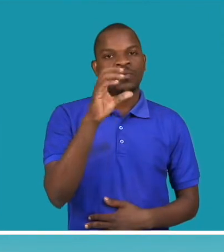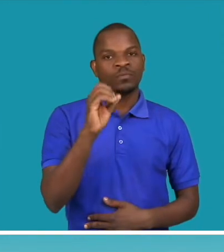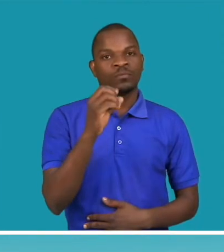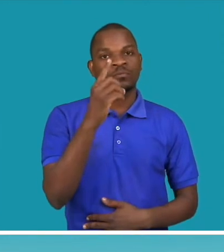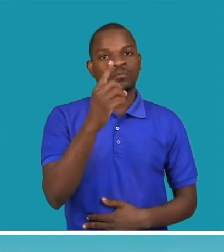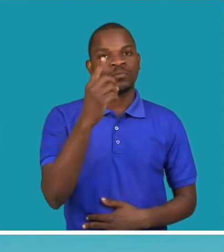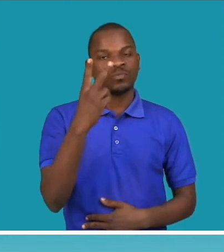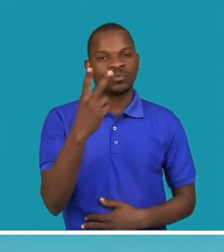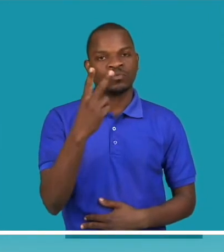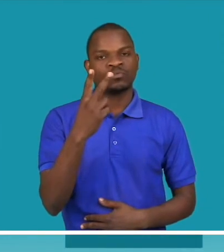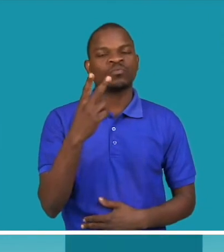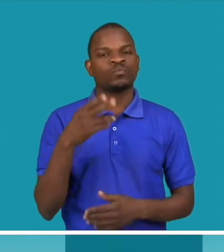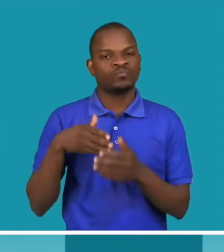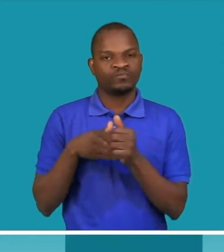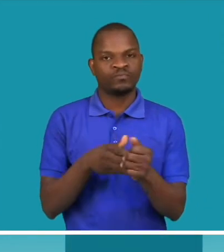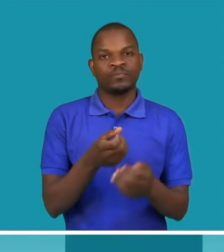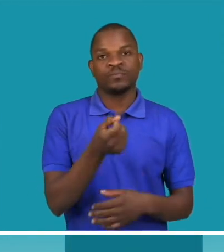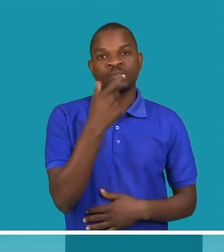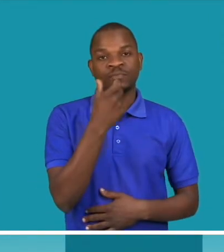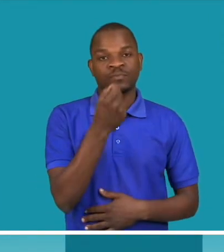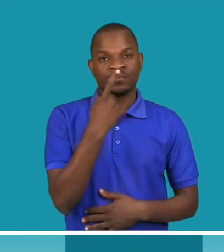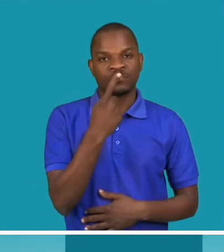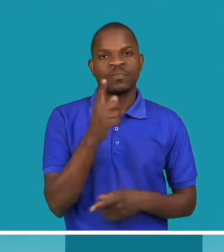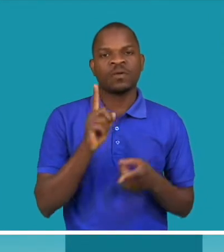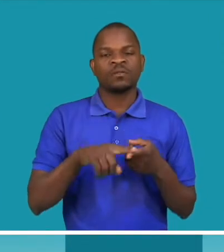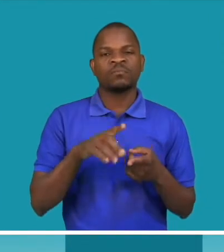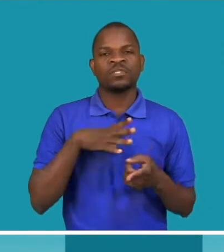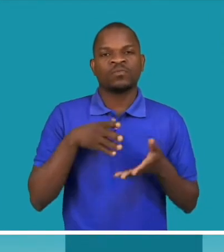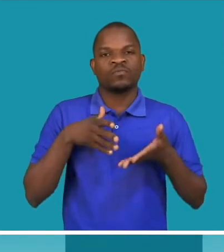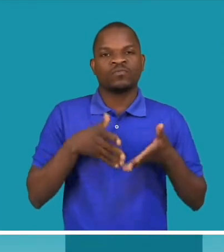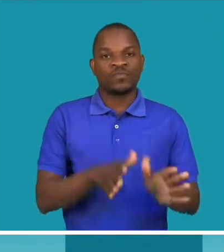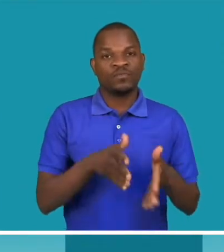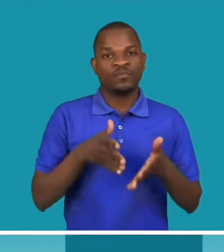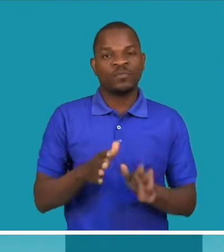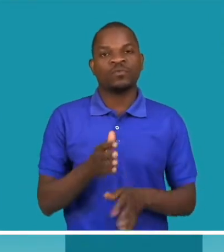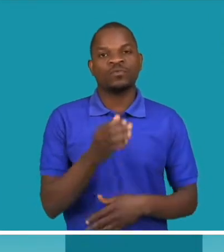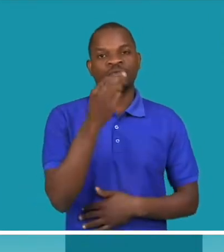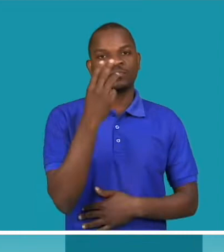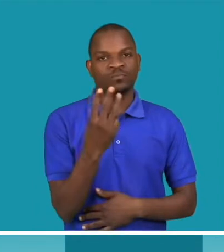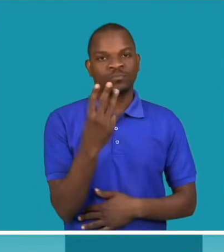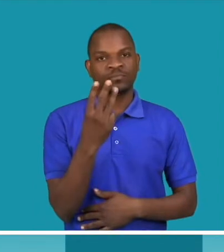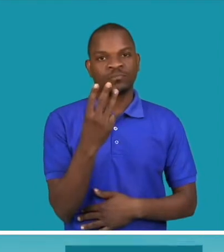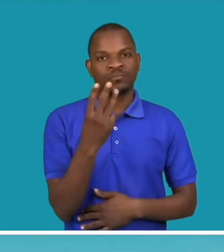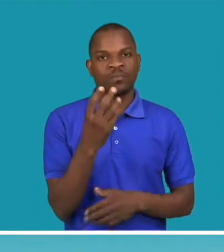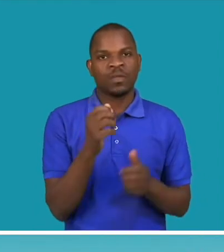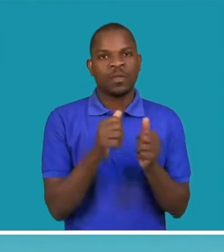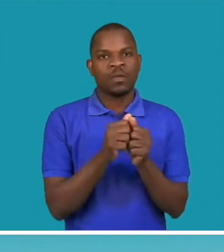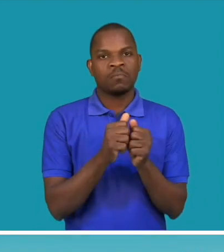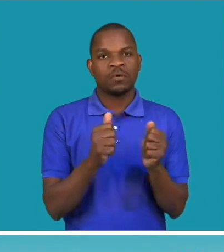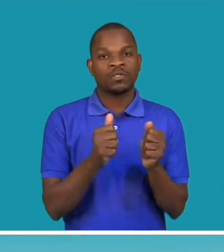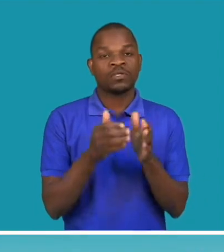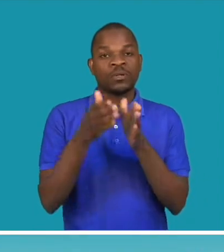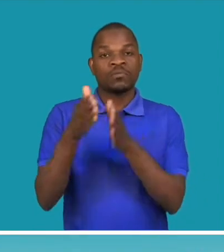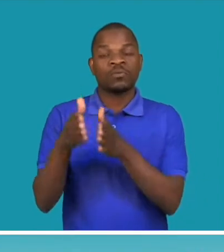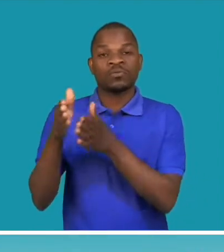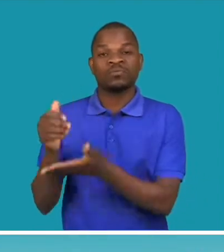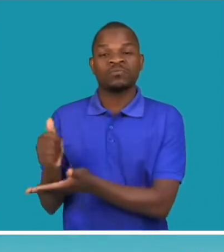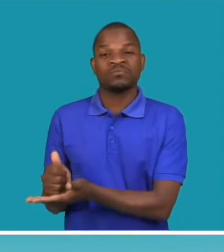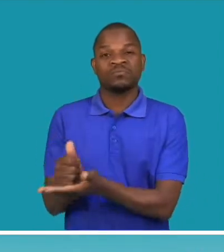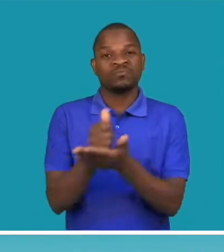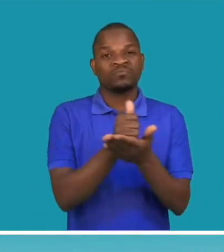2012. Estou a dirigir o tratamento. Eu tenho 3 filhos. Mas não tem ninguém para